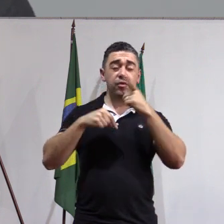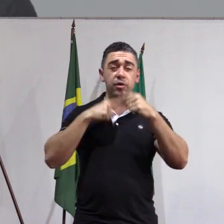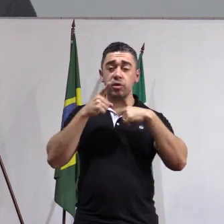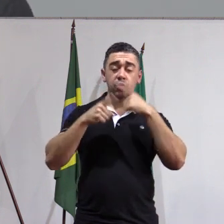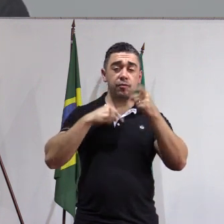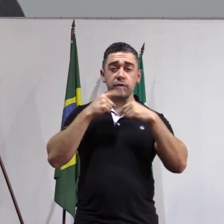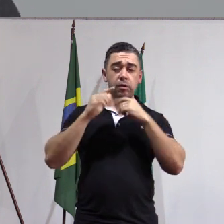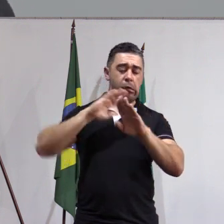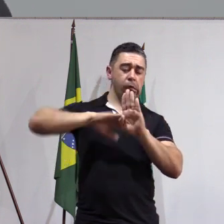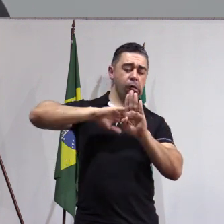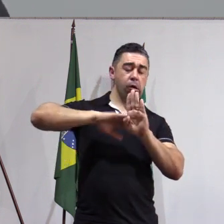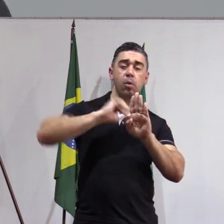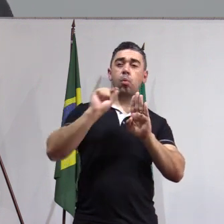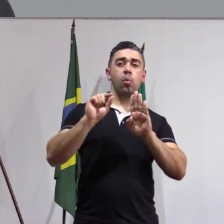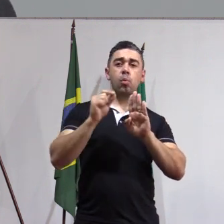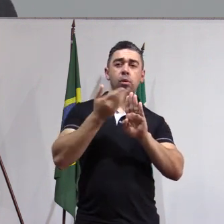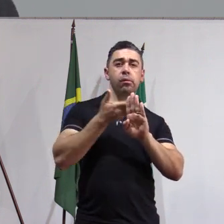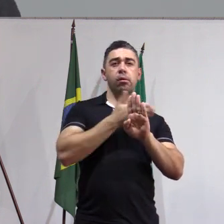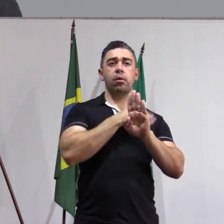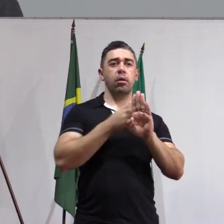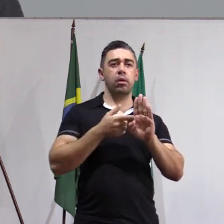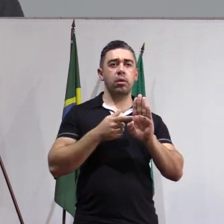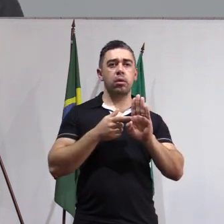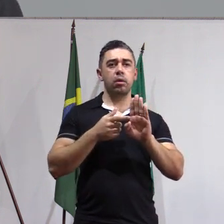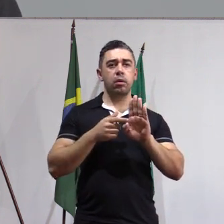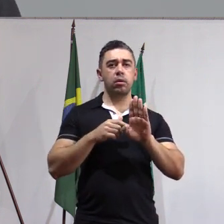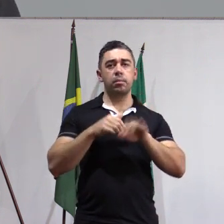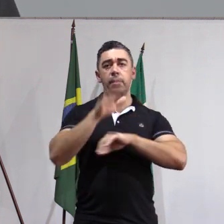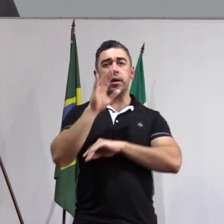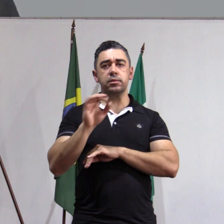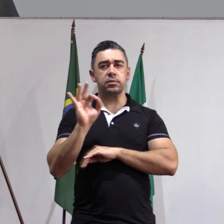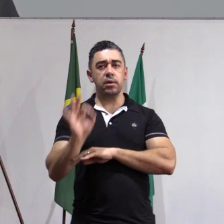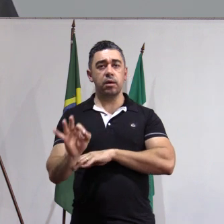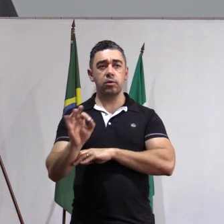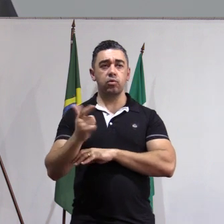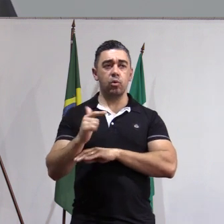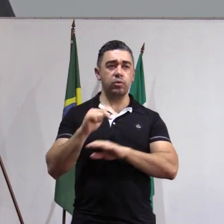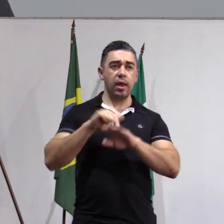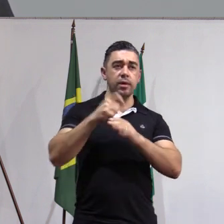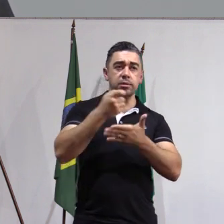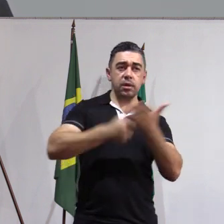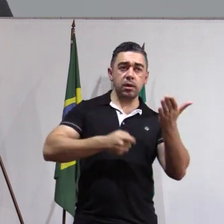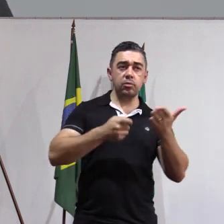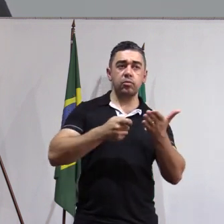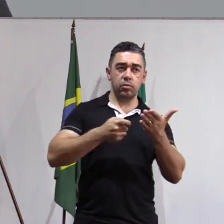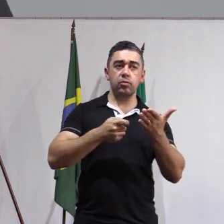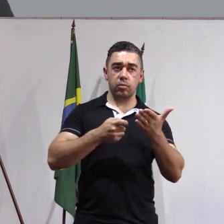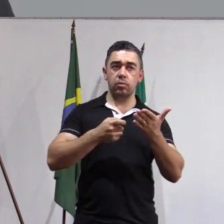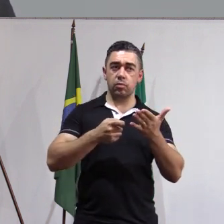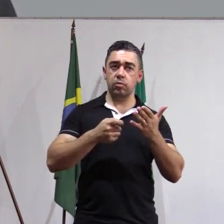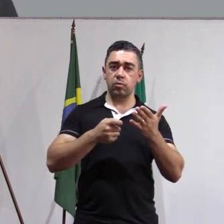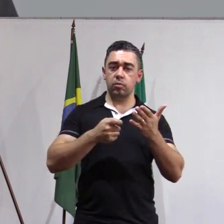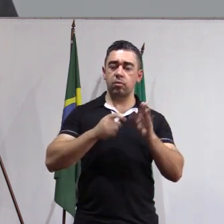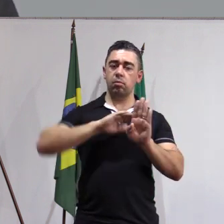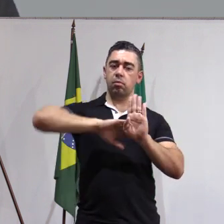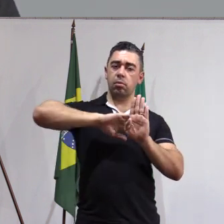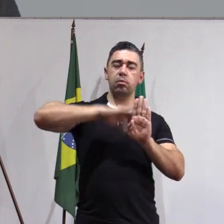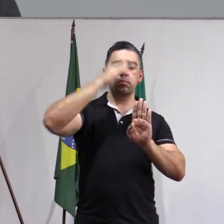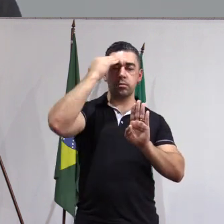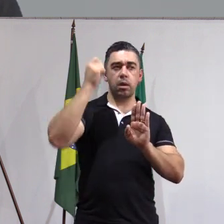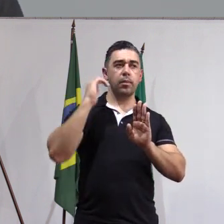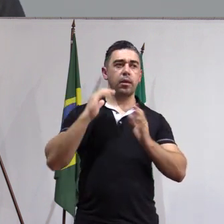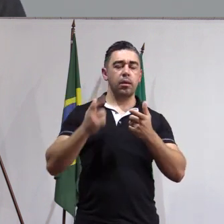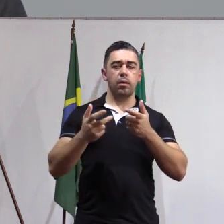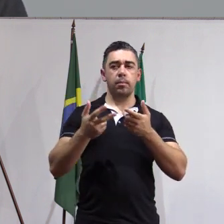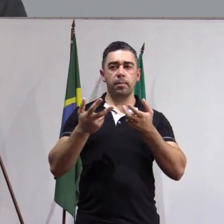obscurantismos do que certezas, e aí, nesse sentido, o que não está escrito fala muito mais do que o que está no papel. Né? Nós